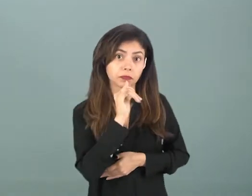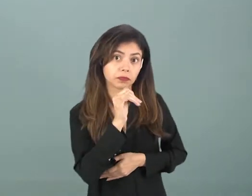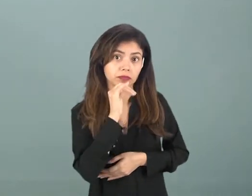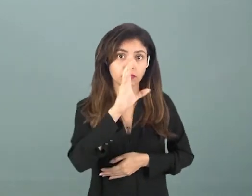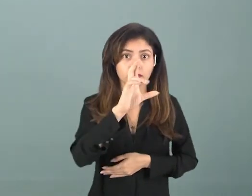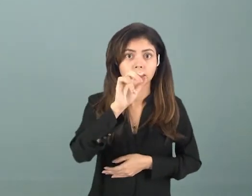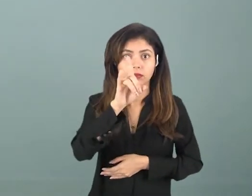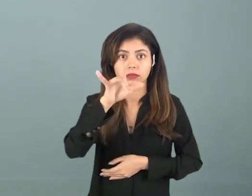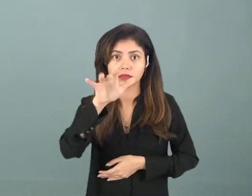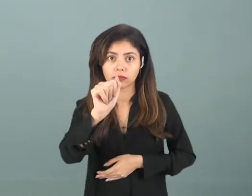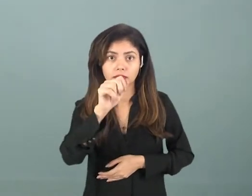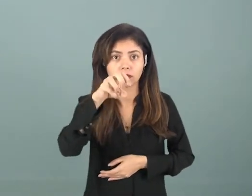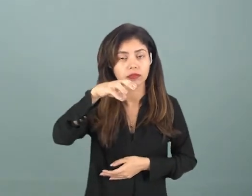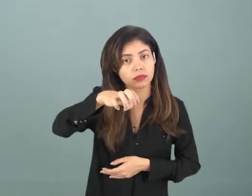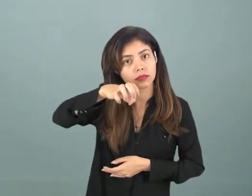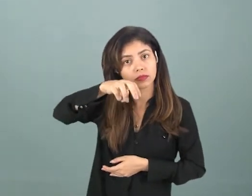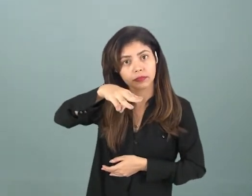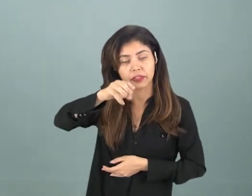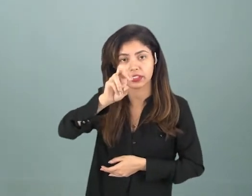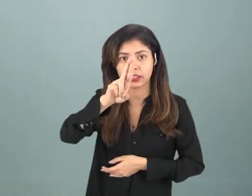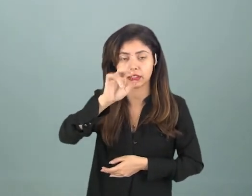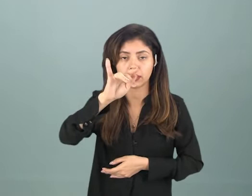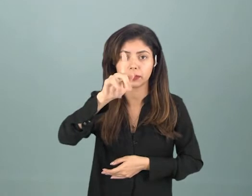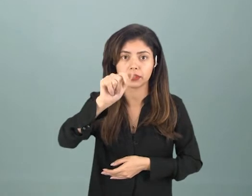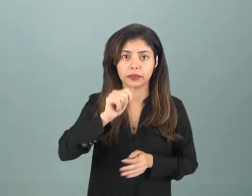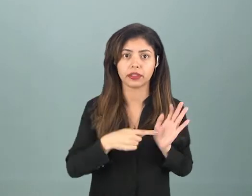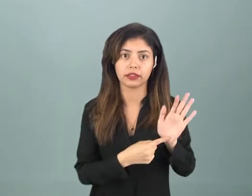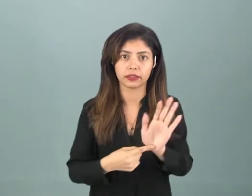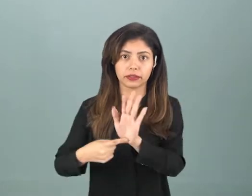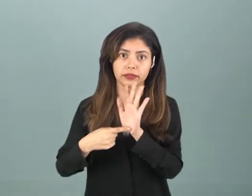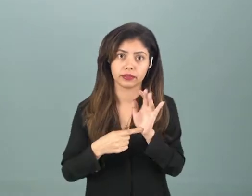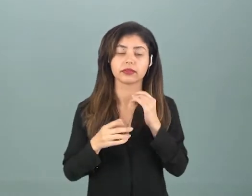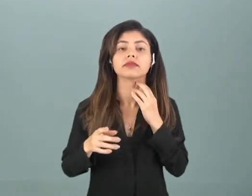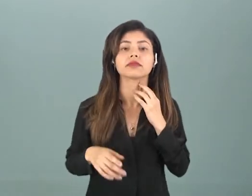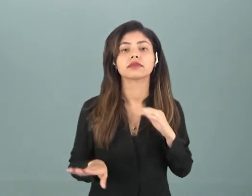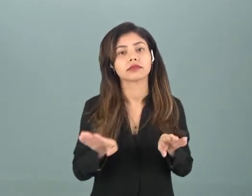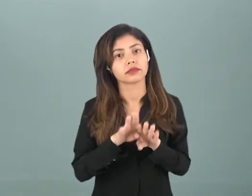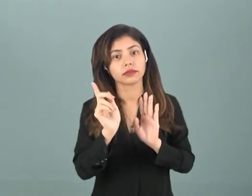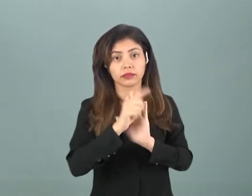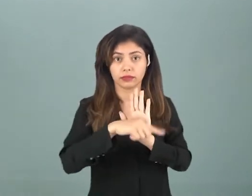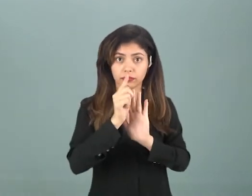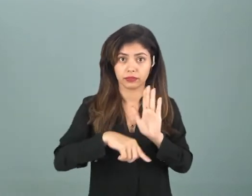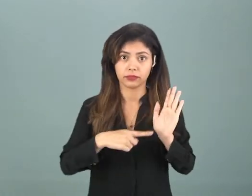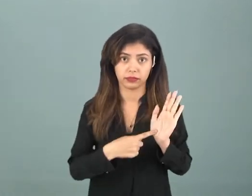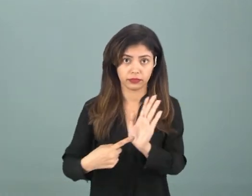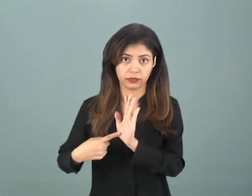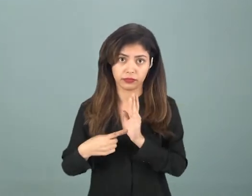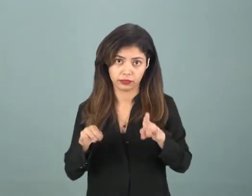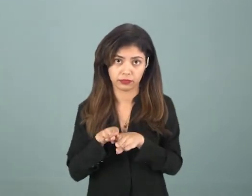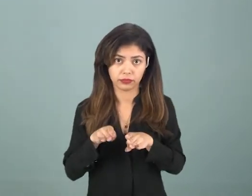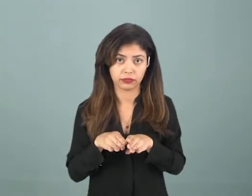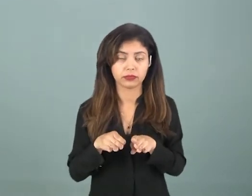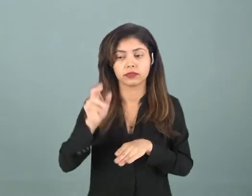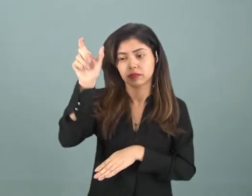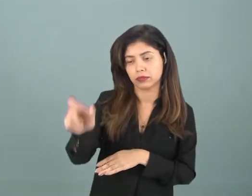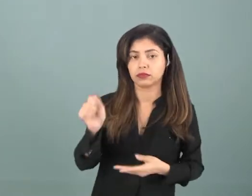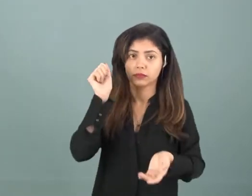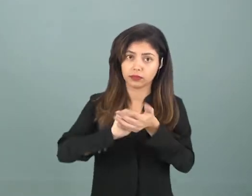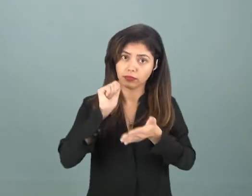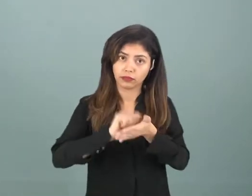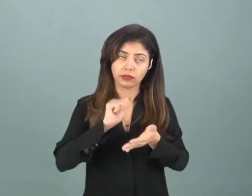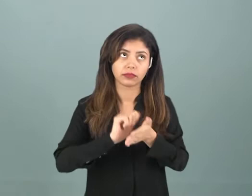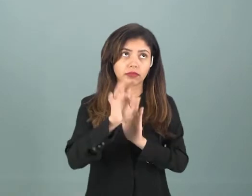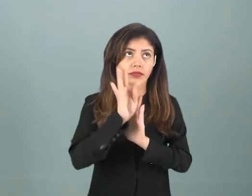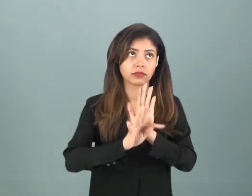Cecília Meirelles, e a gente vai poder destacar algumas características desse gênero textual, a biografia, tá bom? Acompanhe comigo aqui, ó,